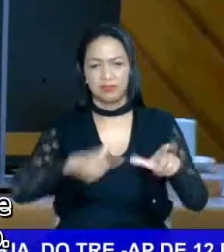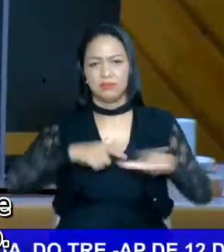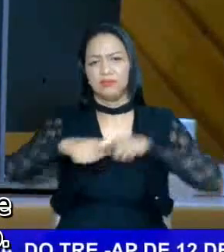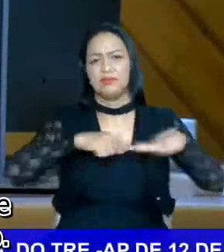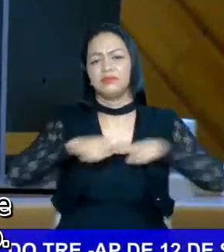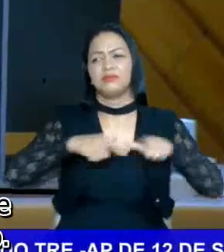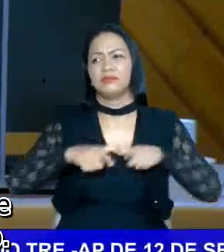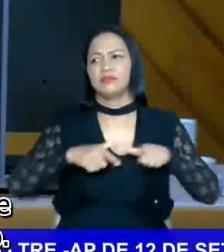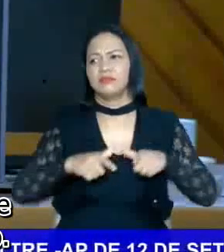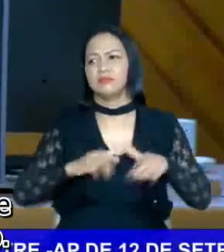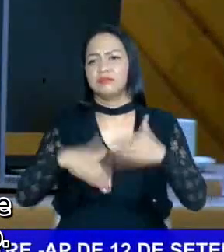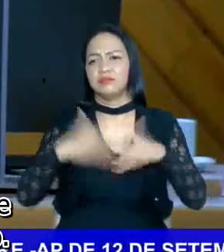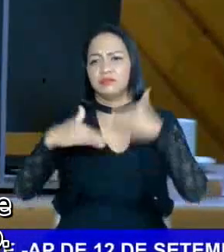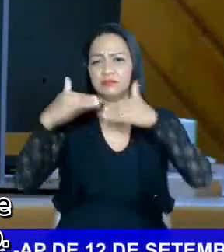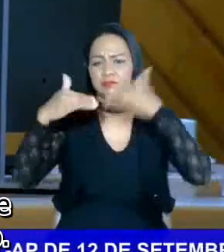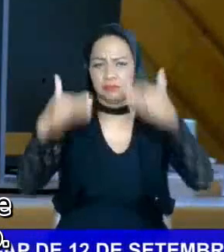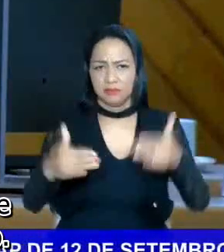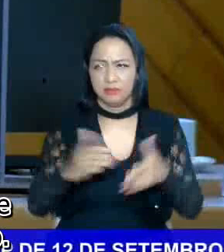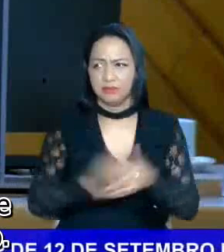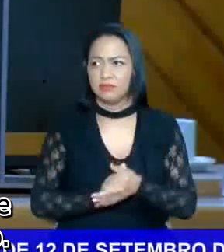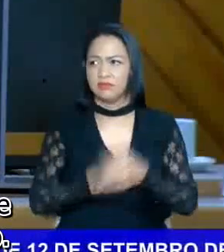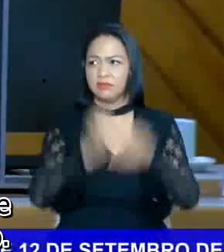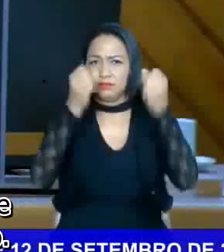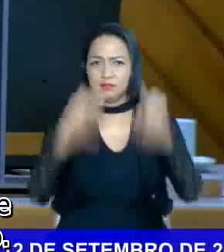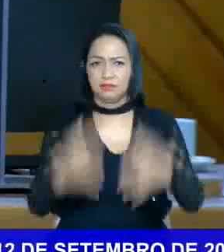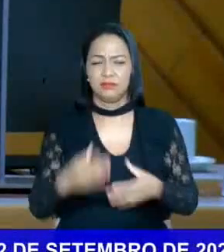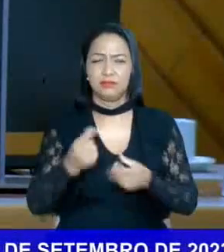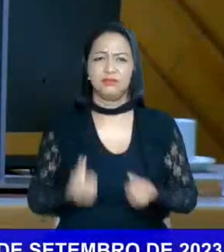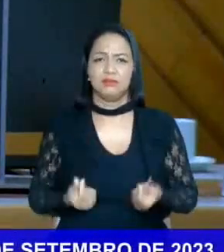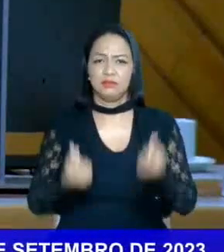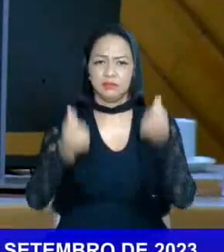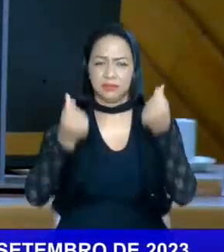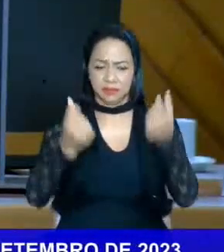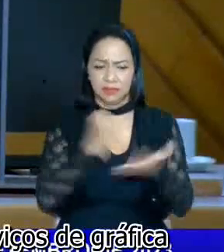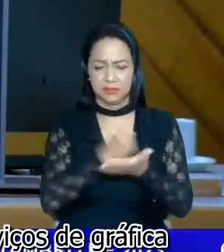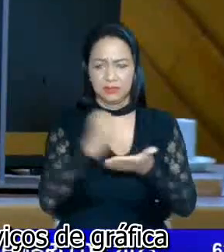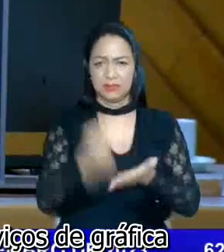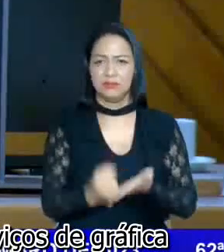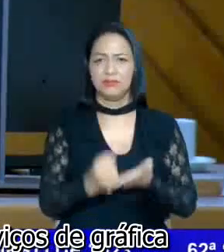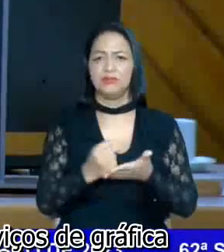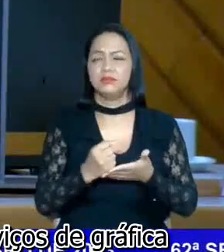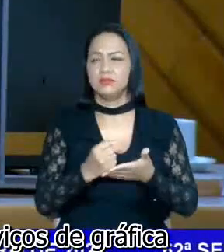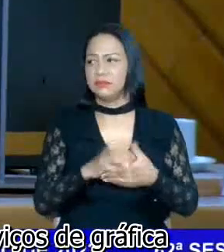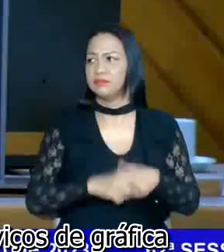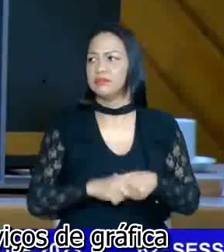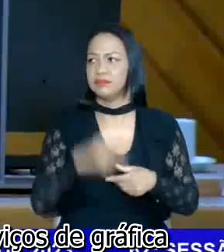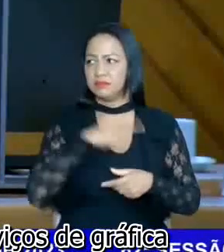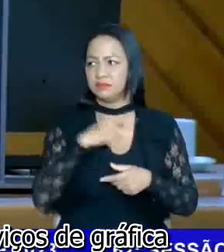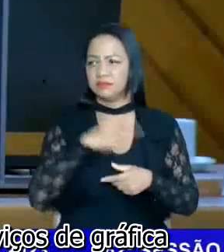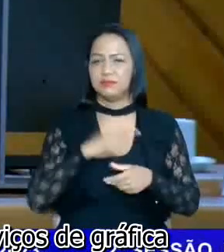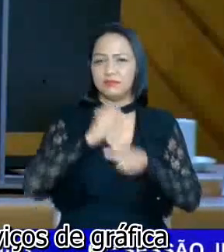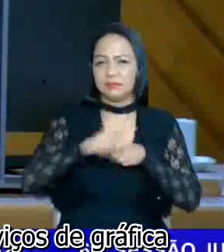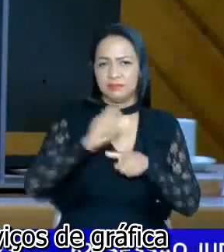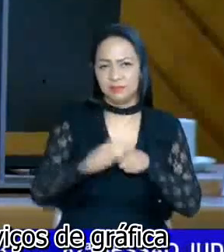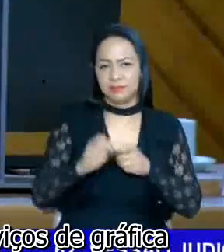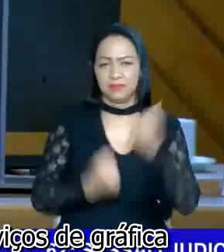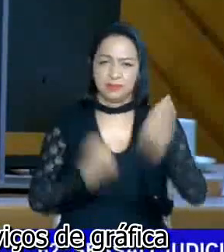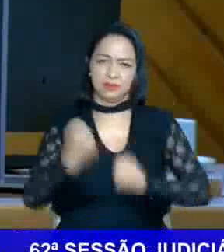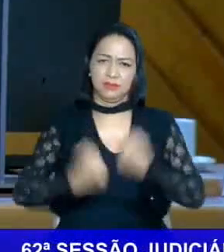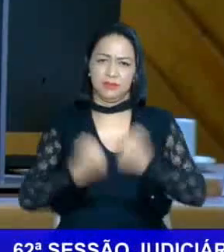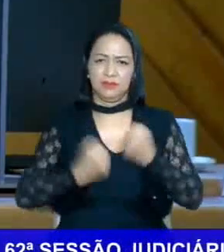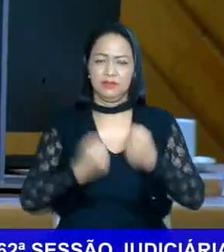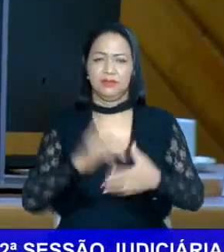pelos contratados e tampouco justificativa do preço contratado. Afirmou que há despesas com locação de veículos e